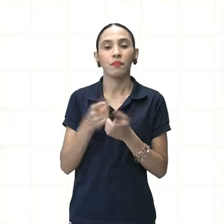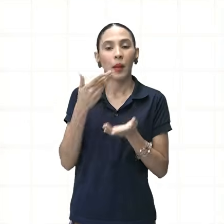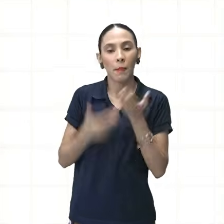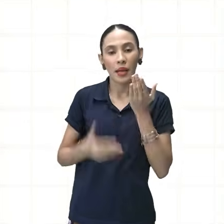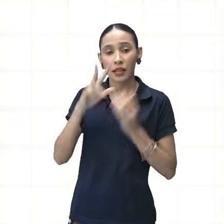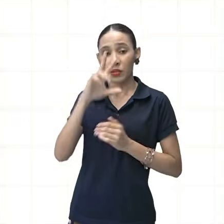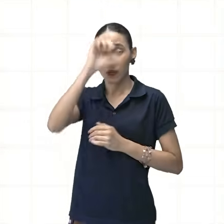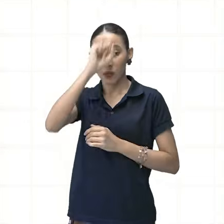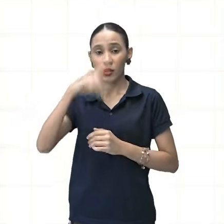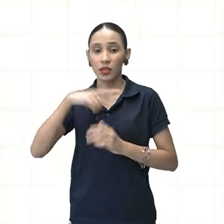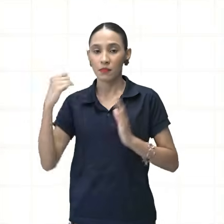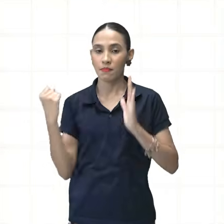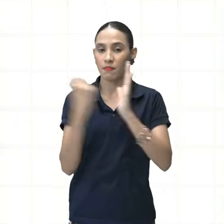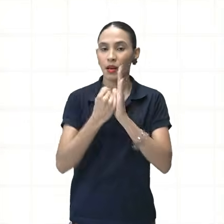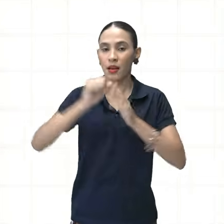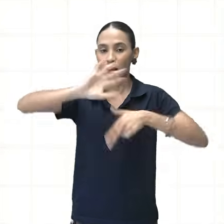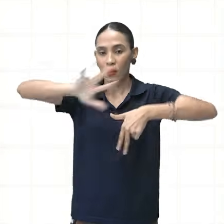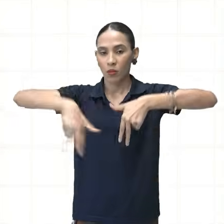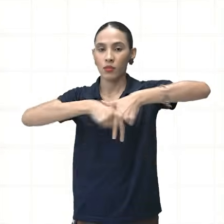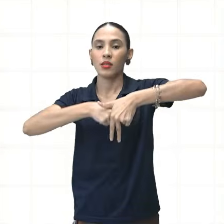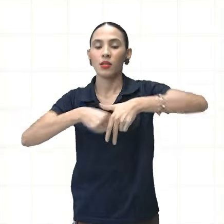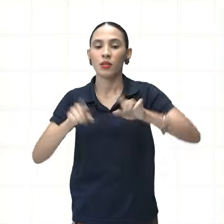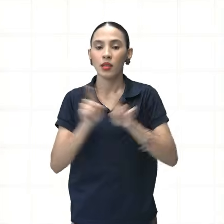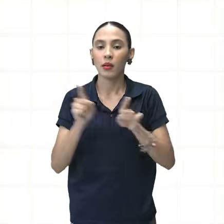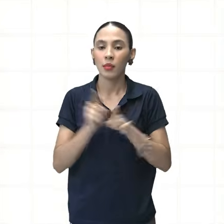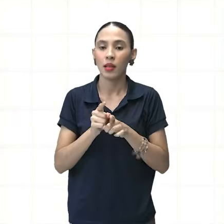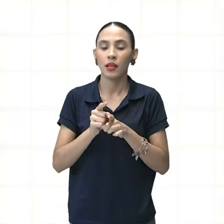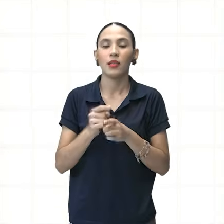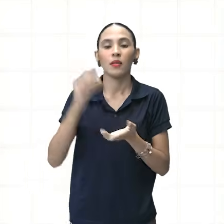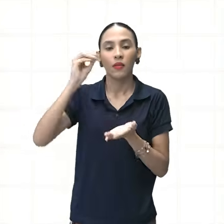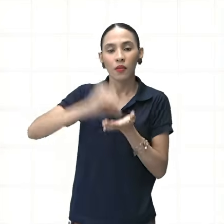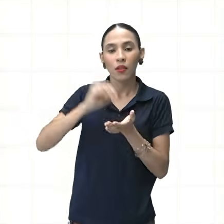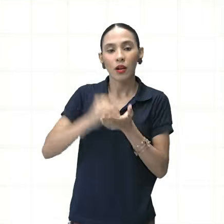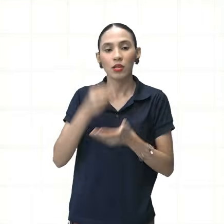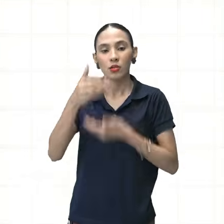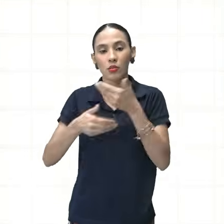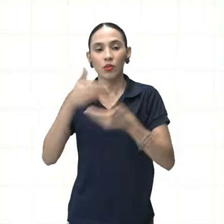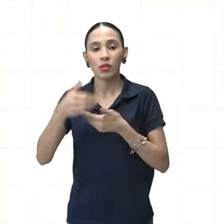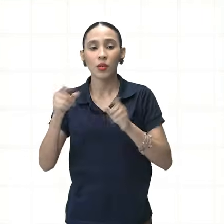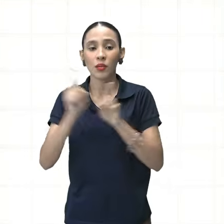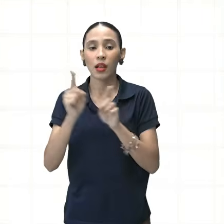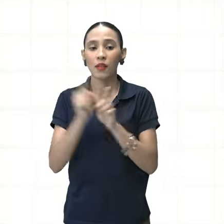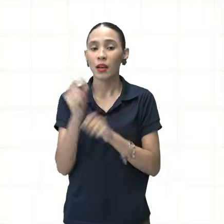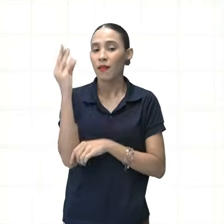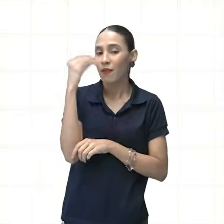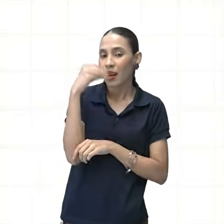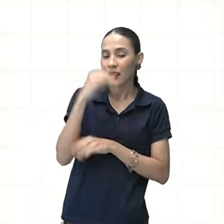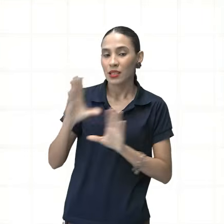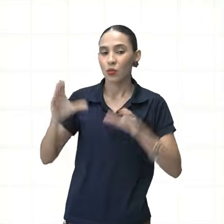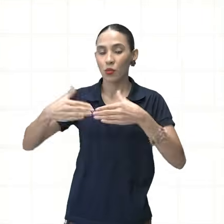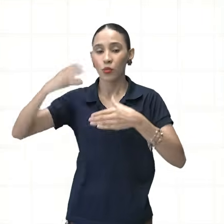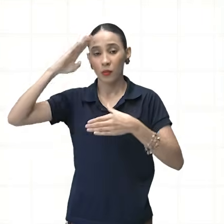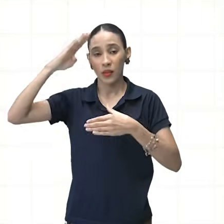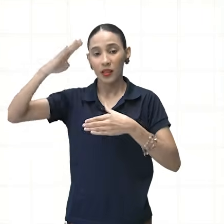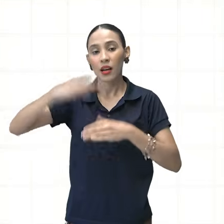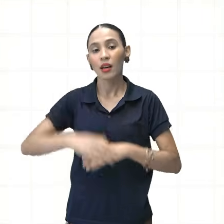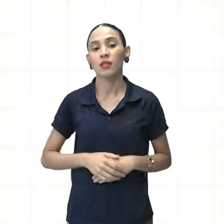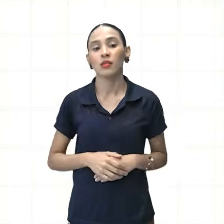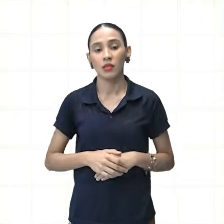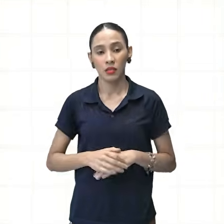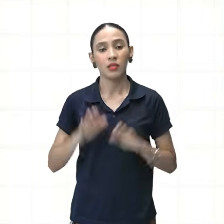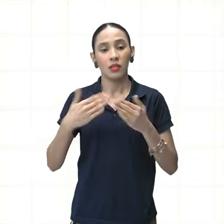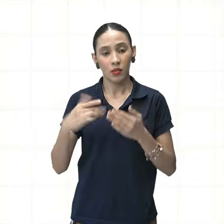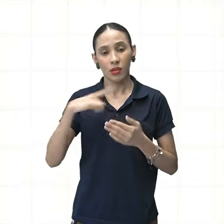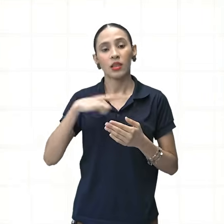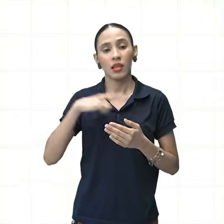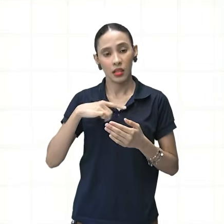é marcada pela corrupção, ineficiência e também fraqueza militar. Então, há a